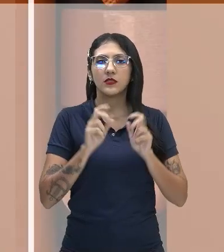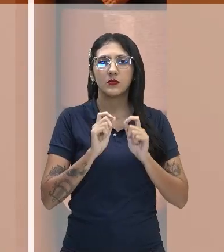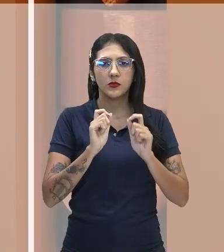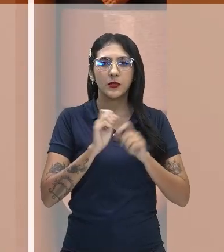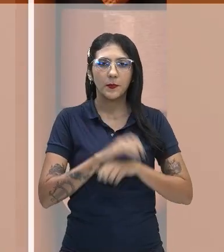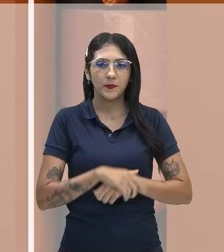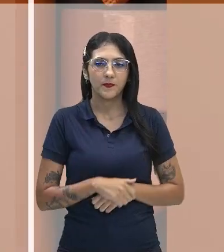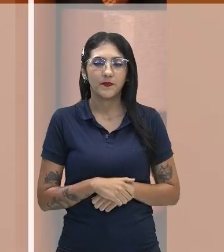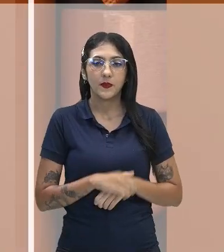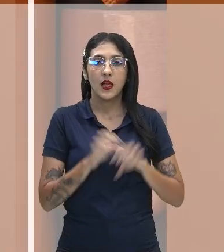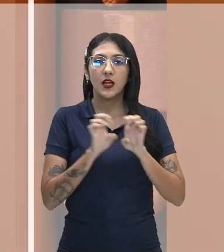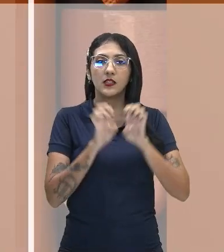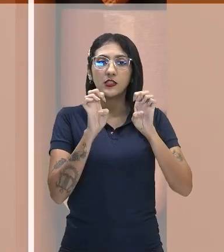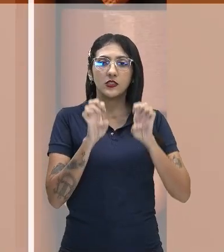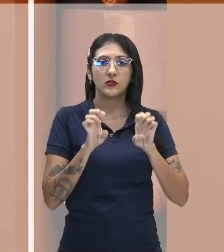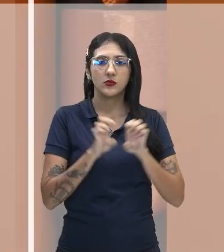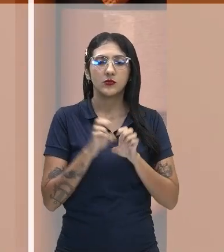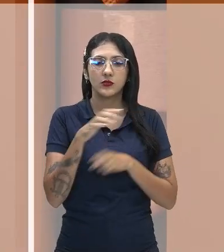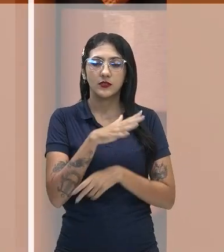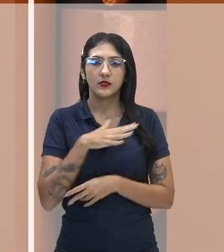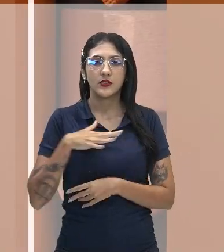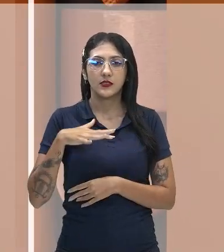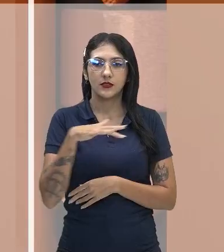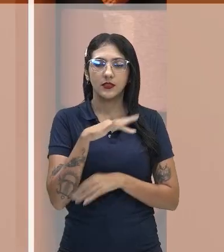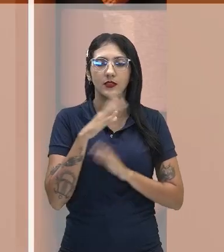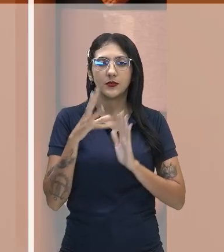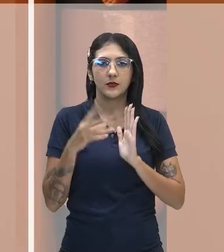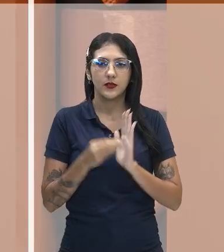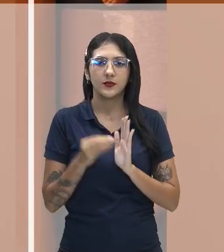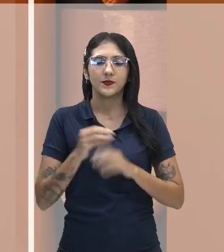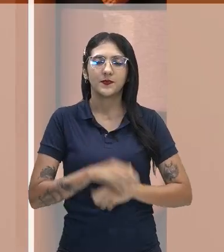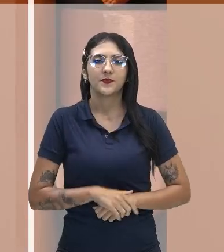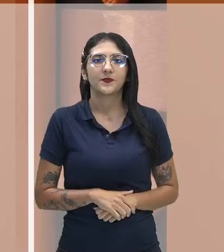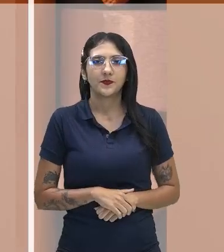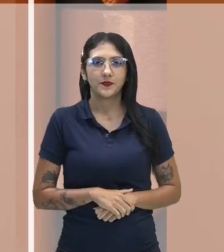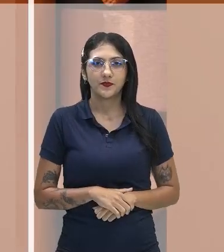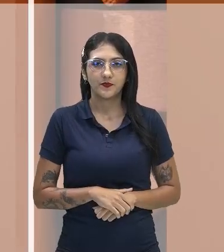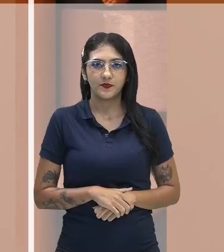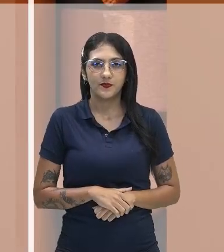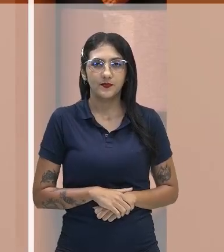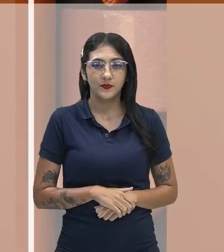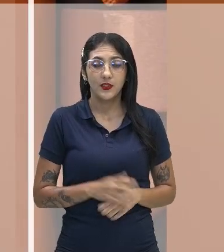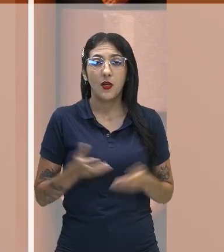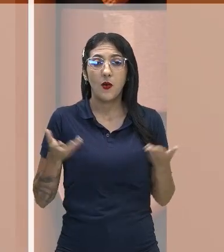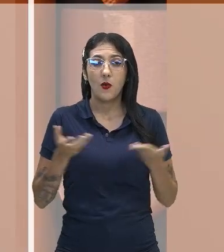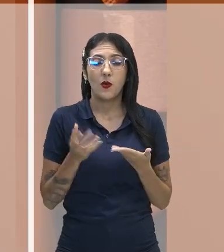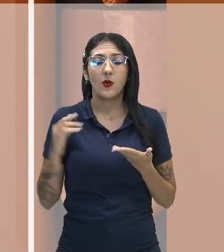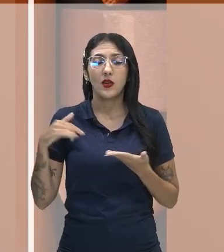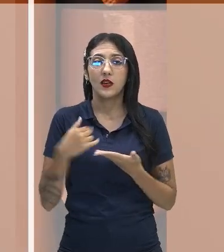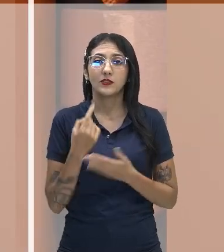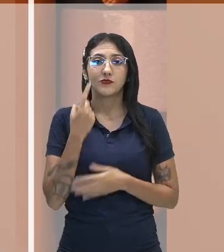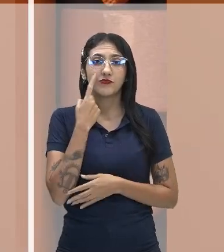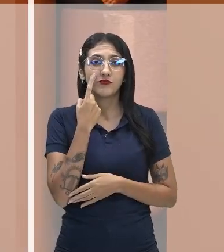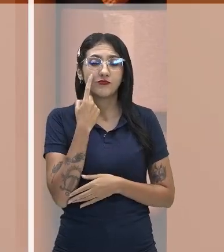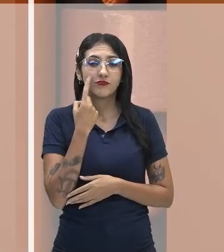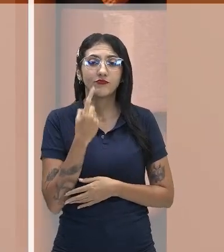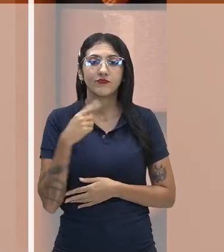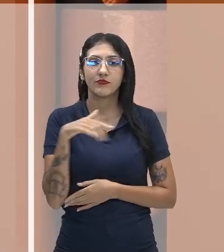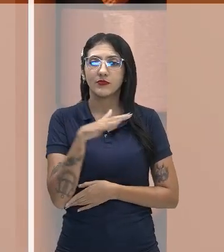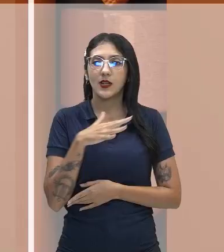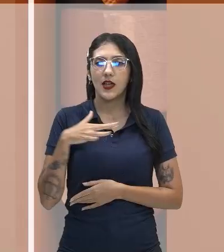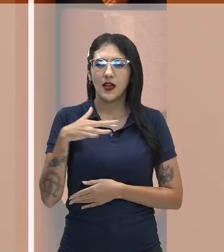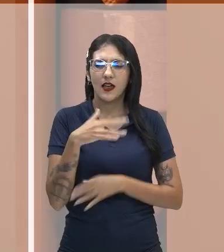estrutura geológica da Amazônia, onde a gente vai verificar aí todas